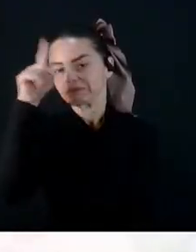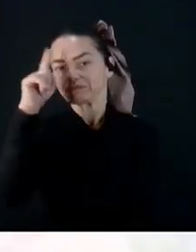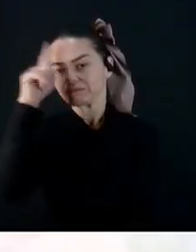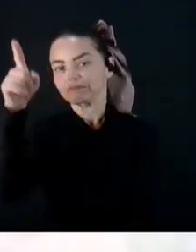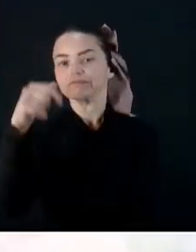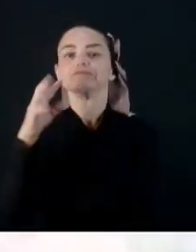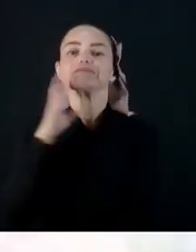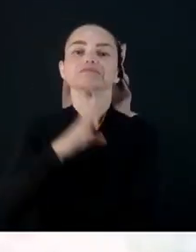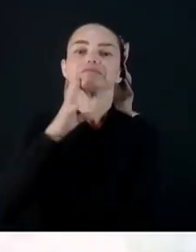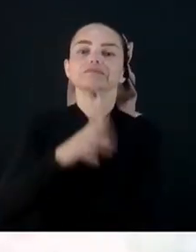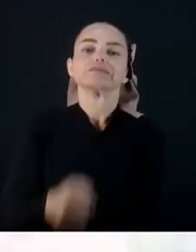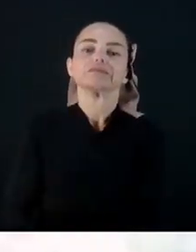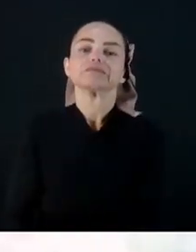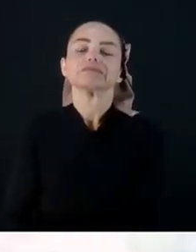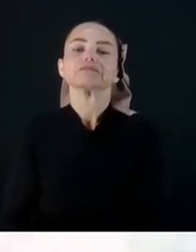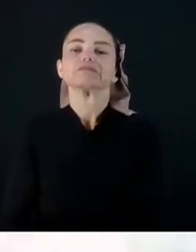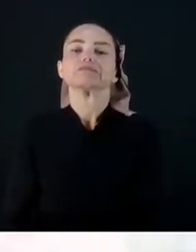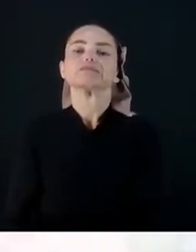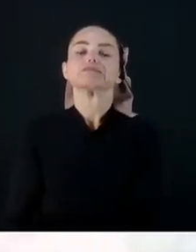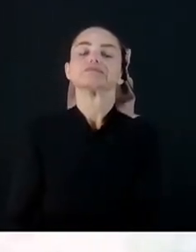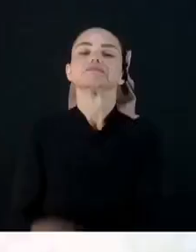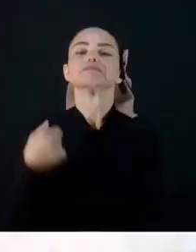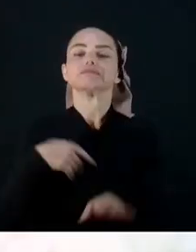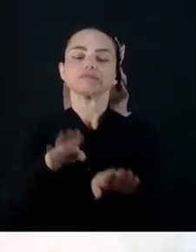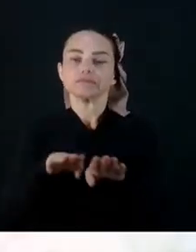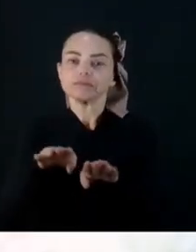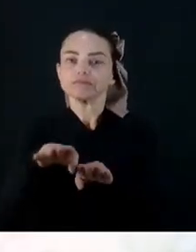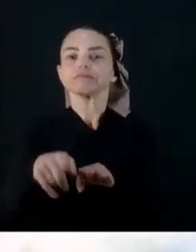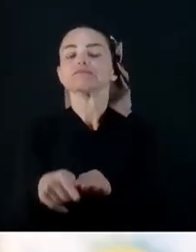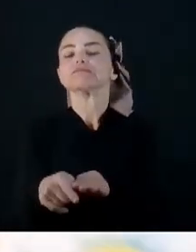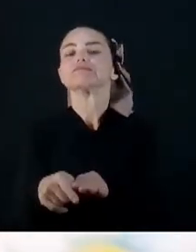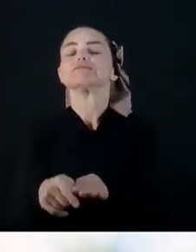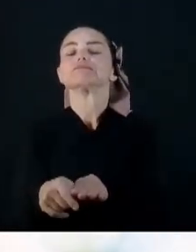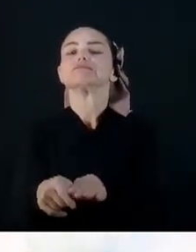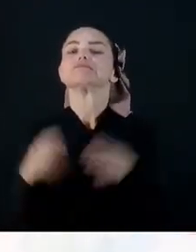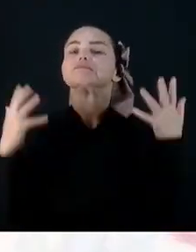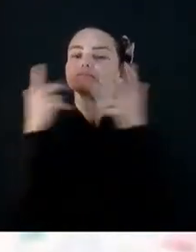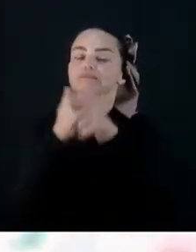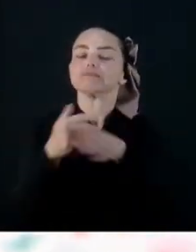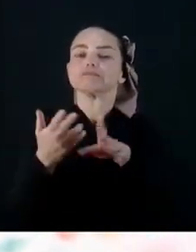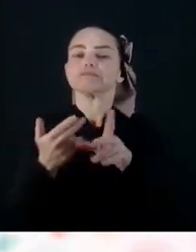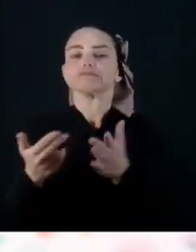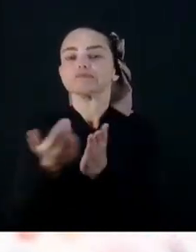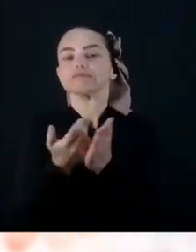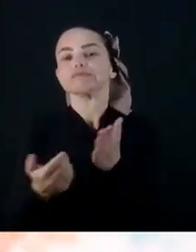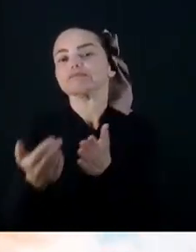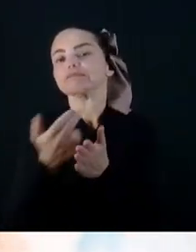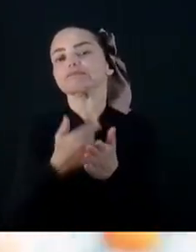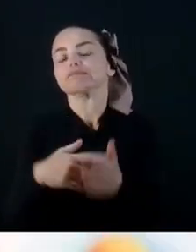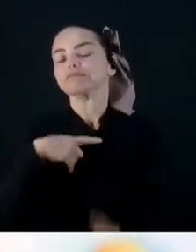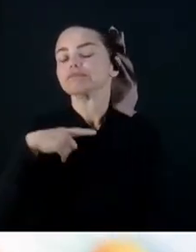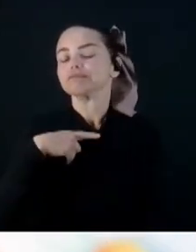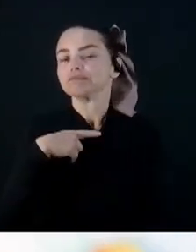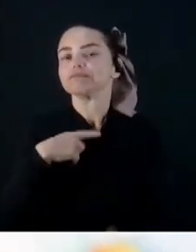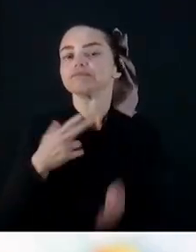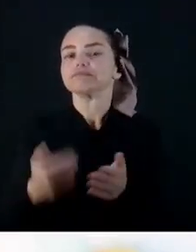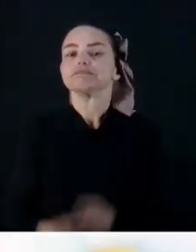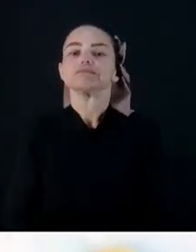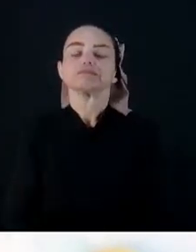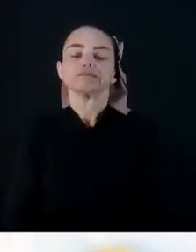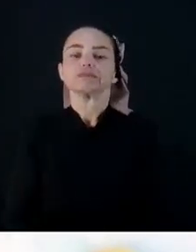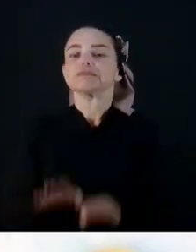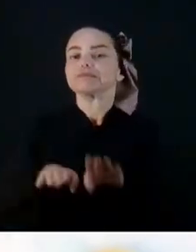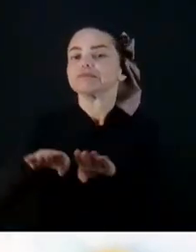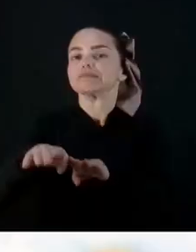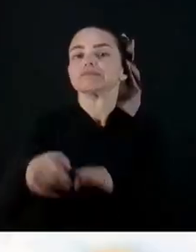é fazer ponto decorativo aqui nessa primeira costura. Se a sua máquina tem ponto decorativo, fica bonitinho. Ó, cheguei